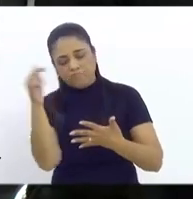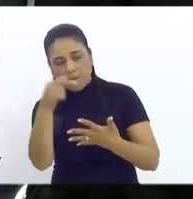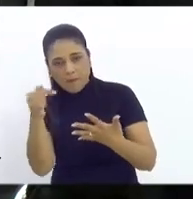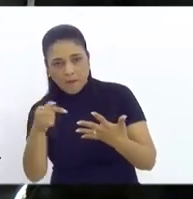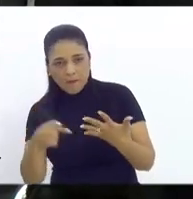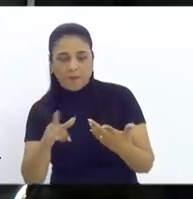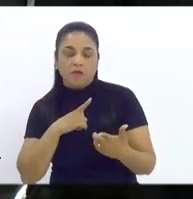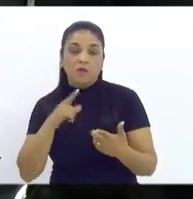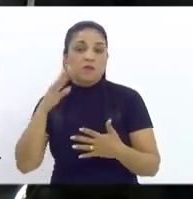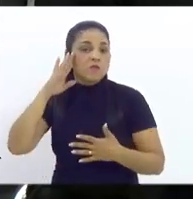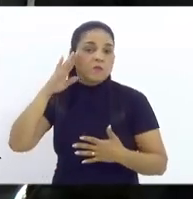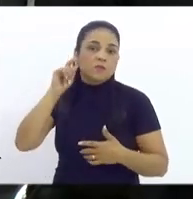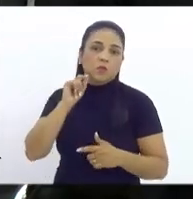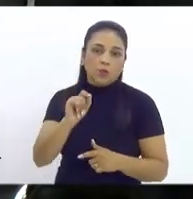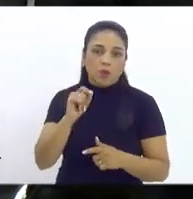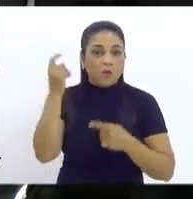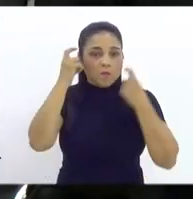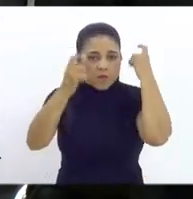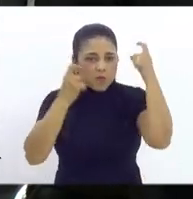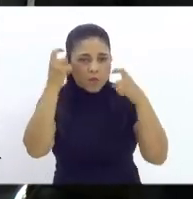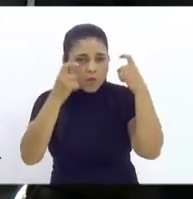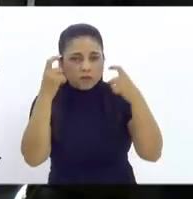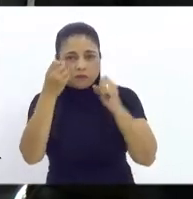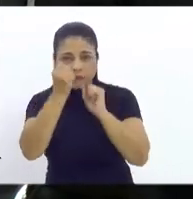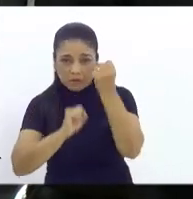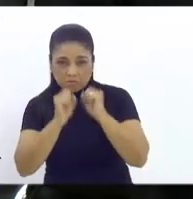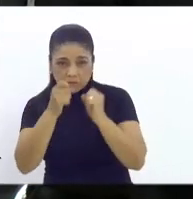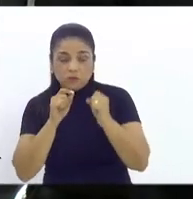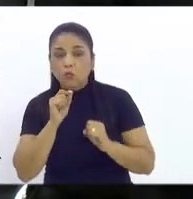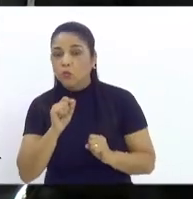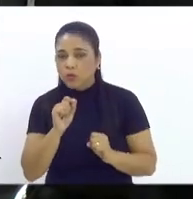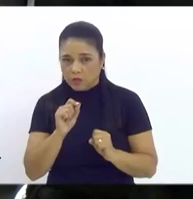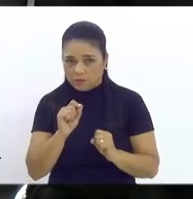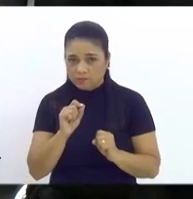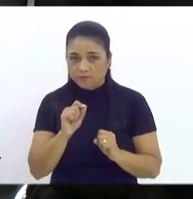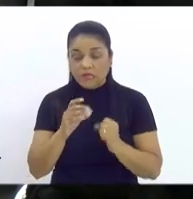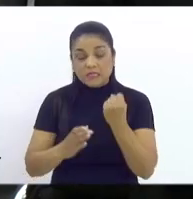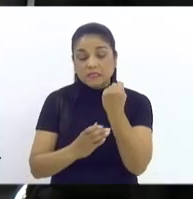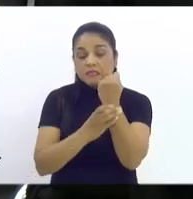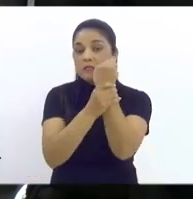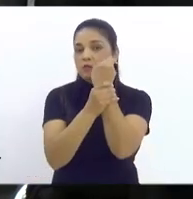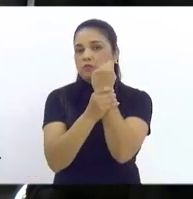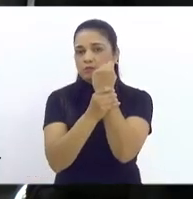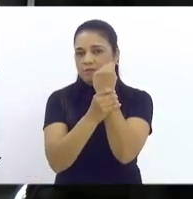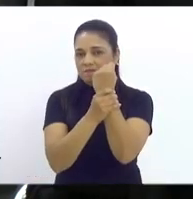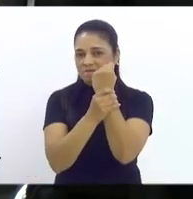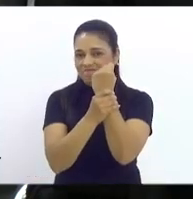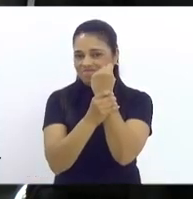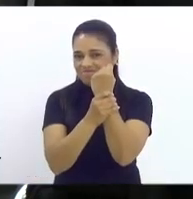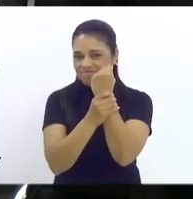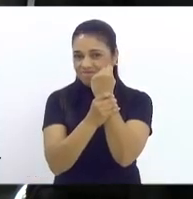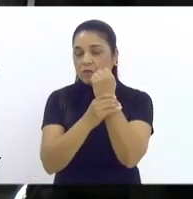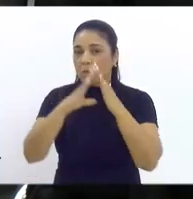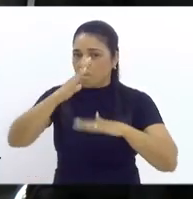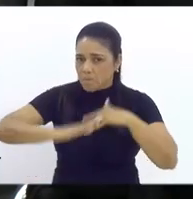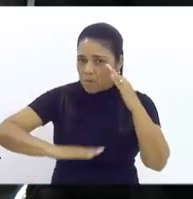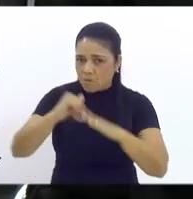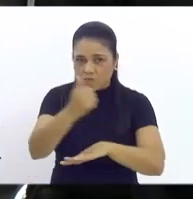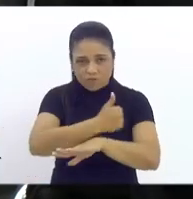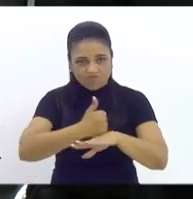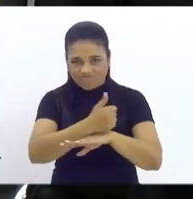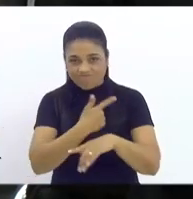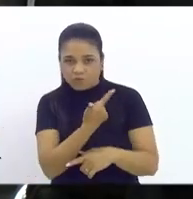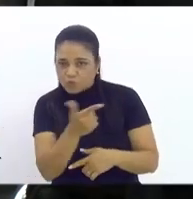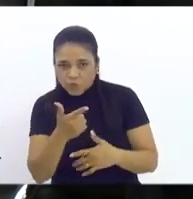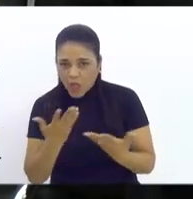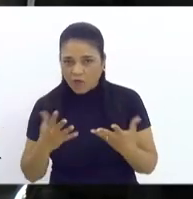O ponto mais importante, a preocupação da companhia nesse sentido, é quanto à segurança. Porque profissionais não qualificados,